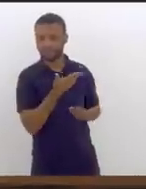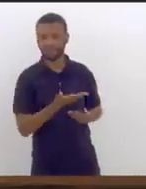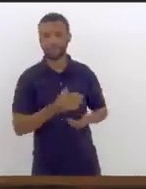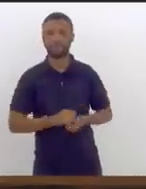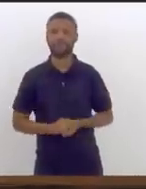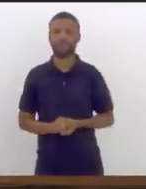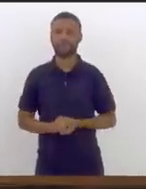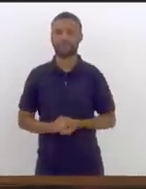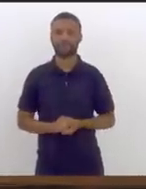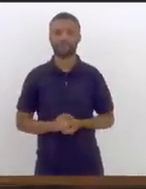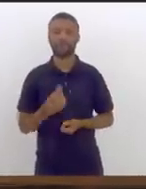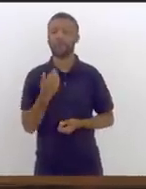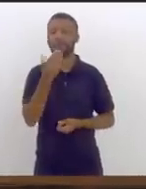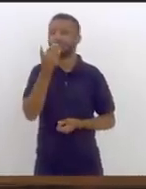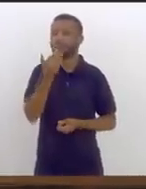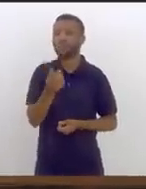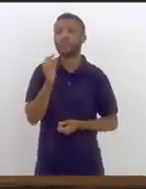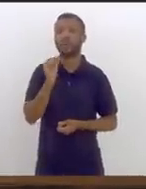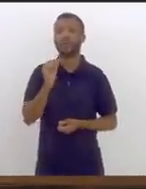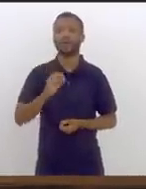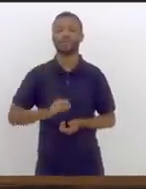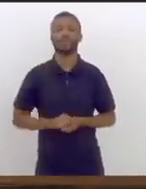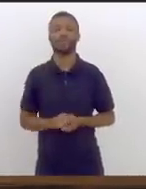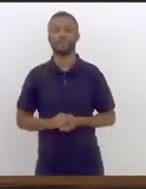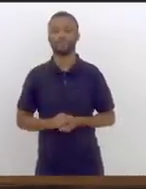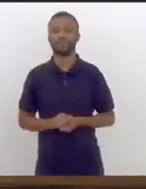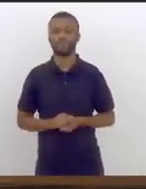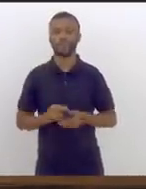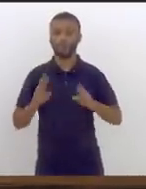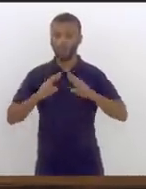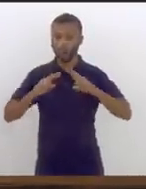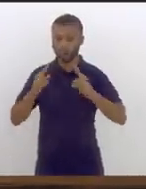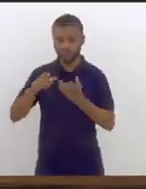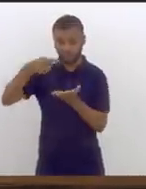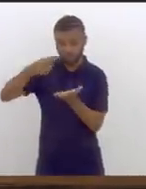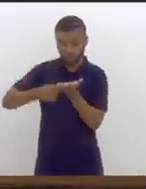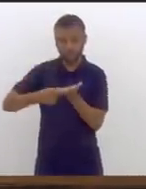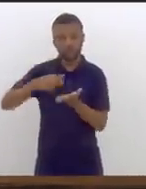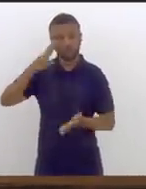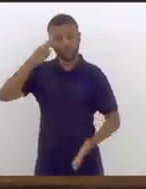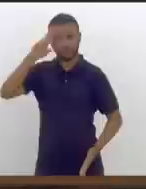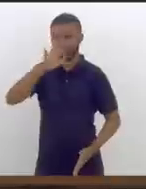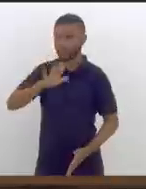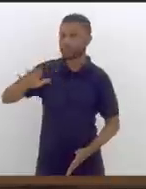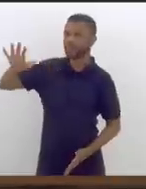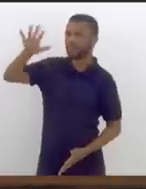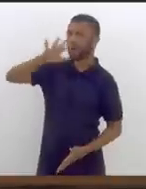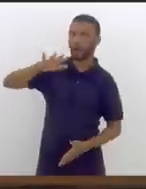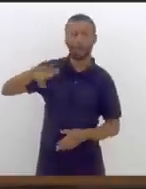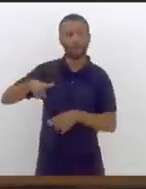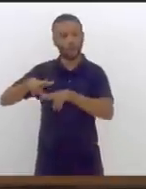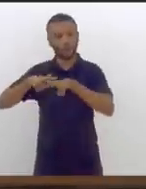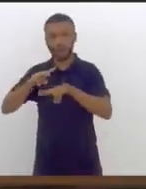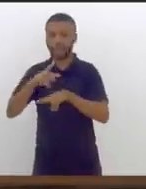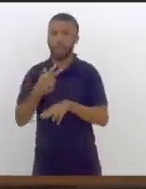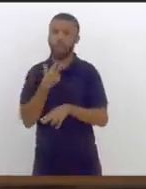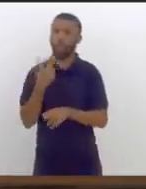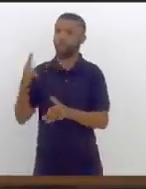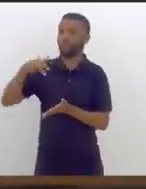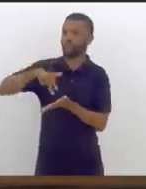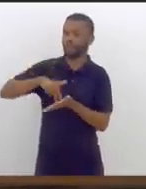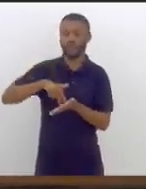nós vamos pedir então uma uma reunião com o comandante geral visto que ele não pode vir mandou